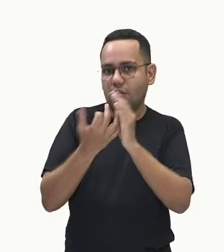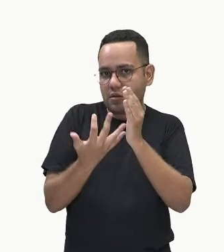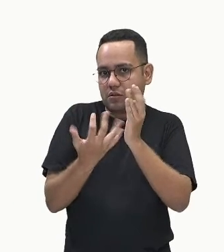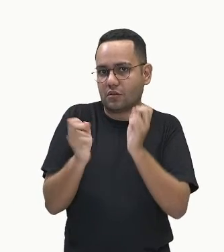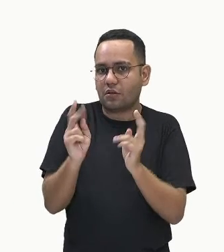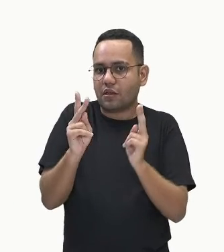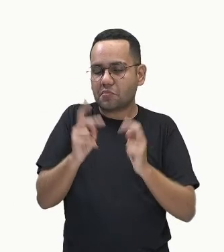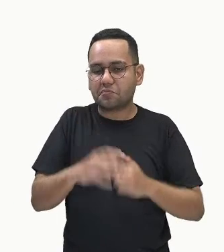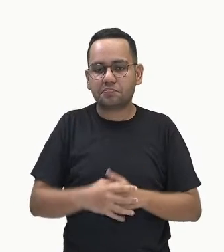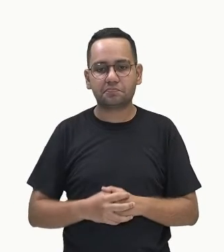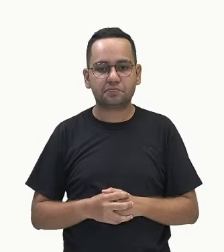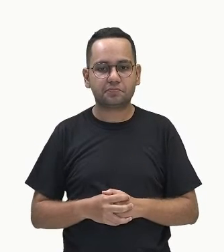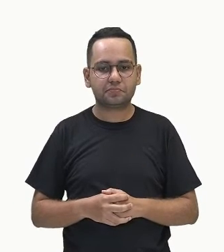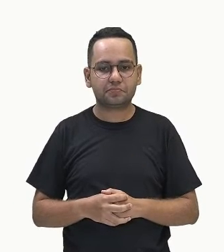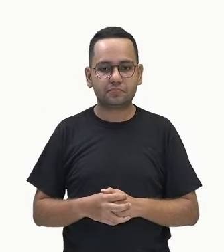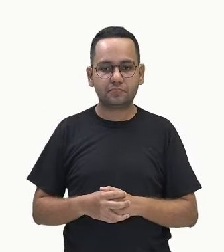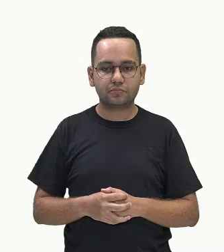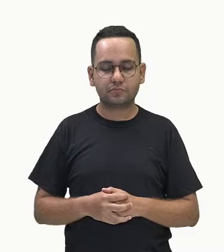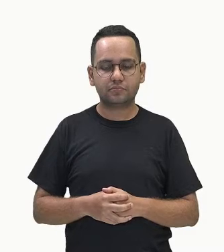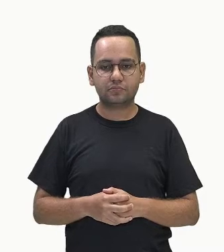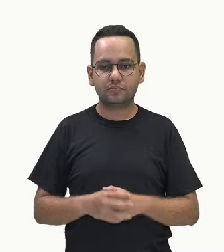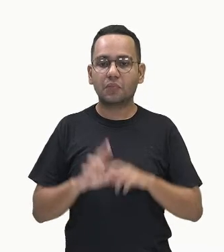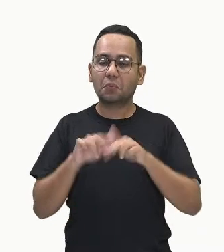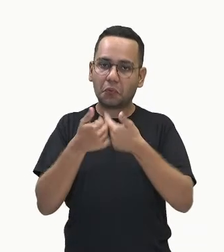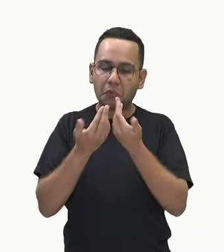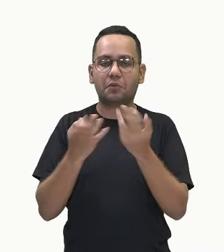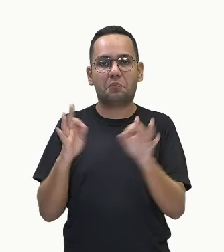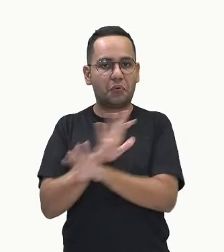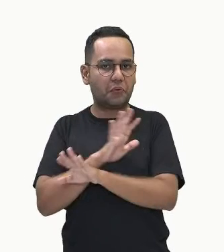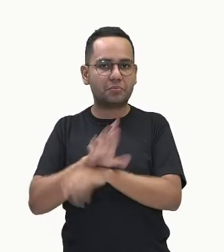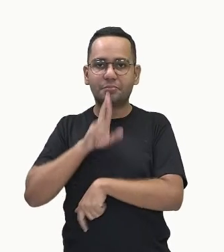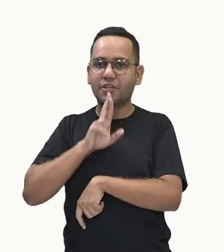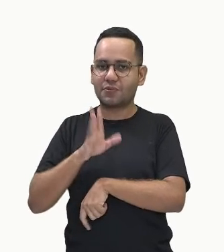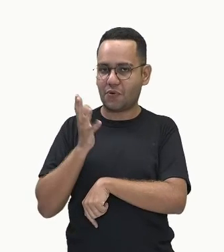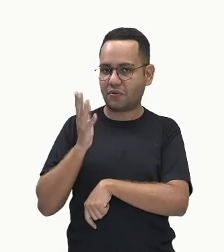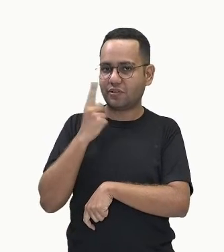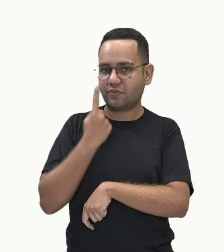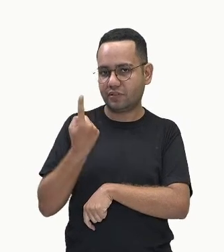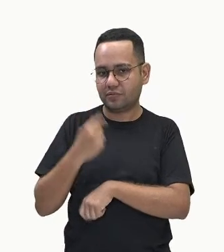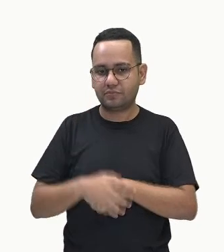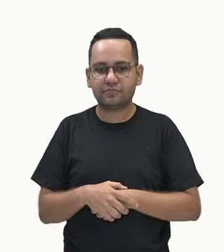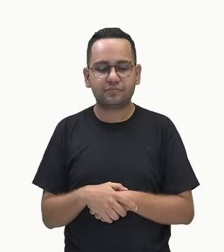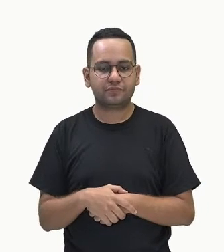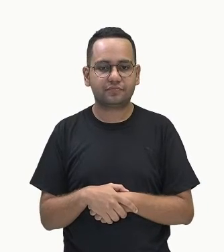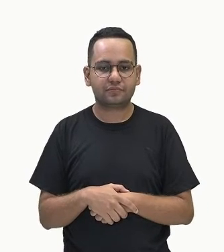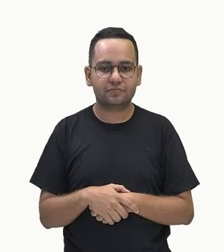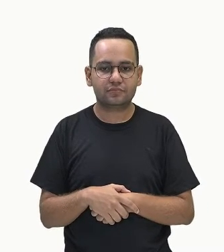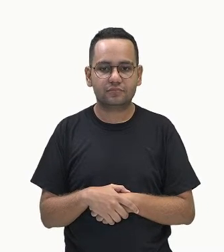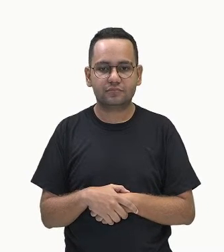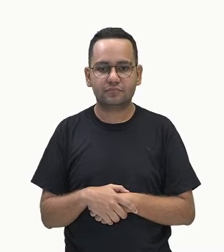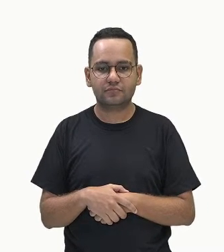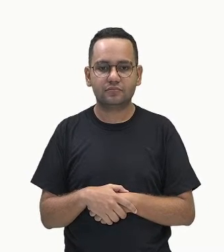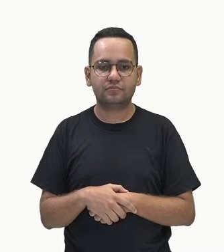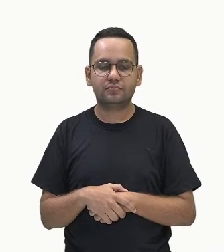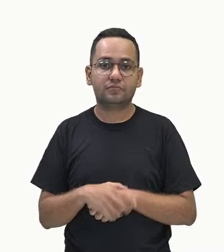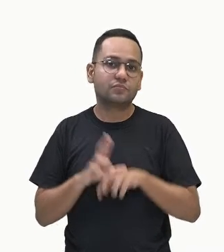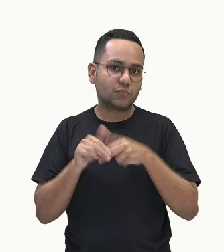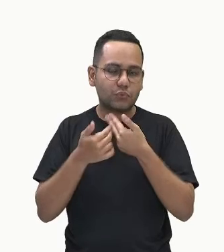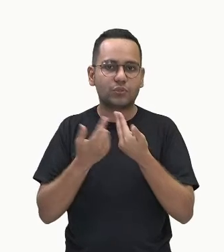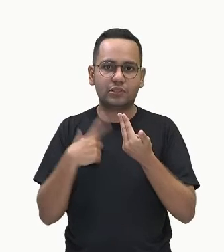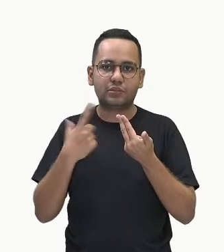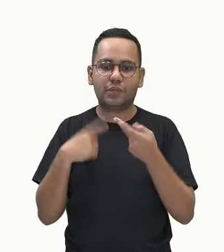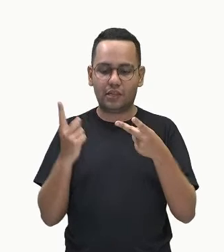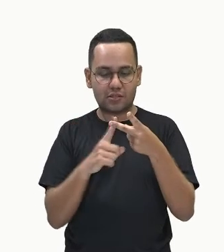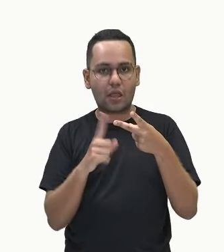ok? Então, resolvemos aí a área desse polígono regular por meio da nossa